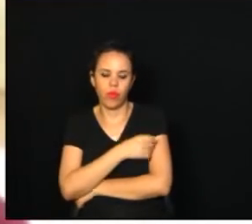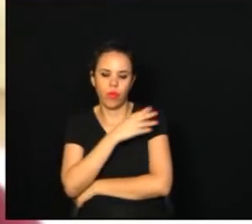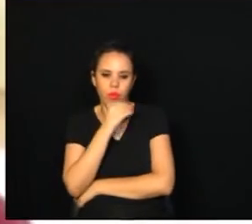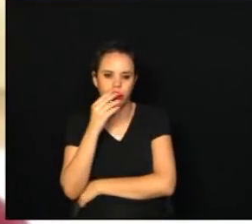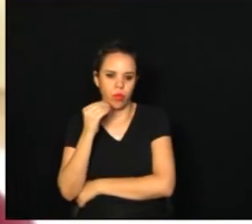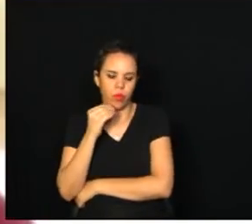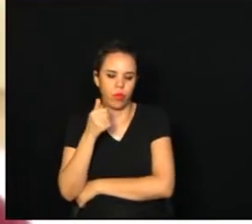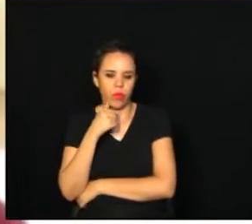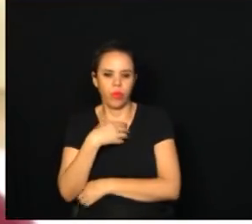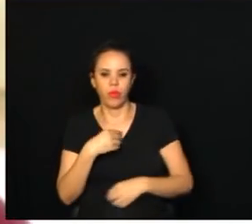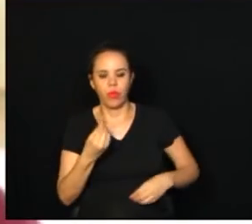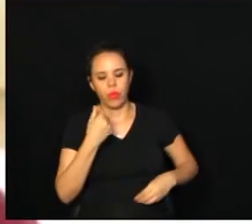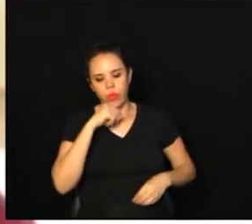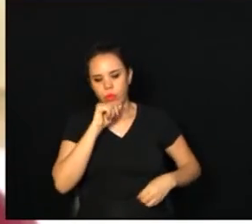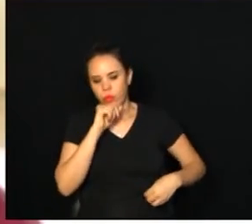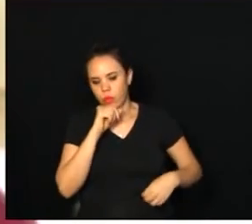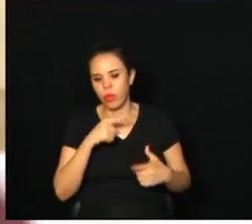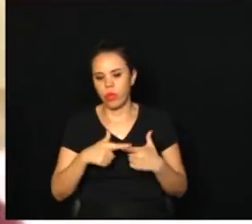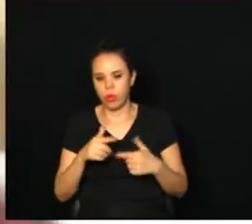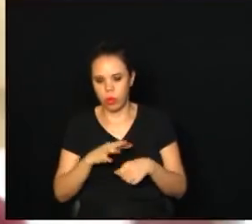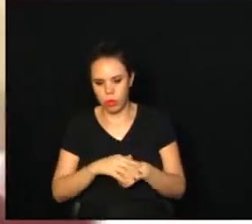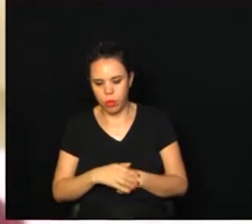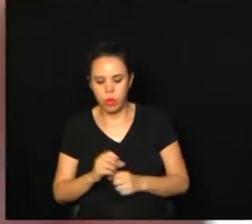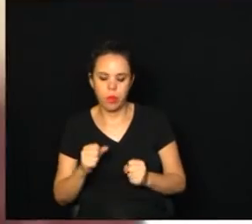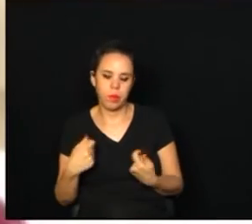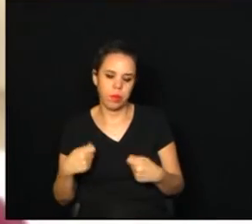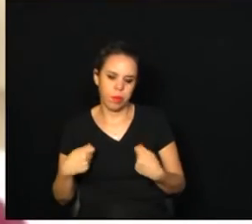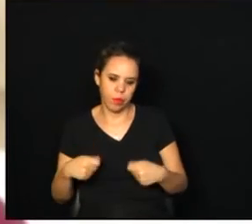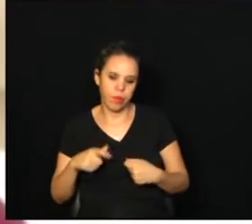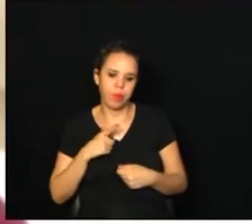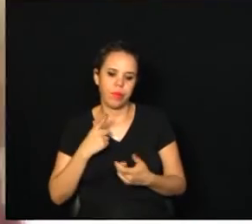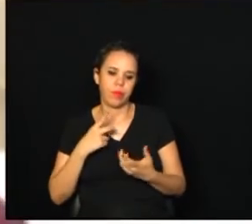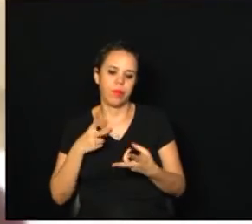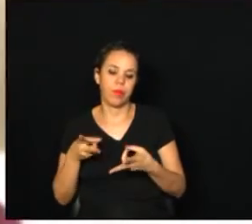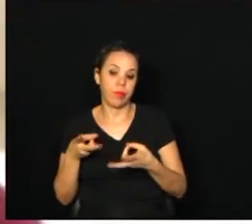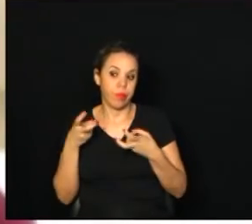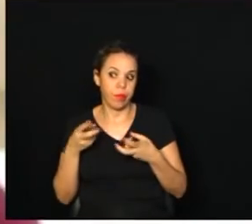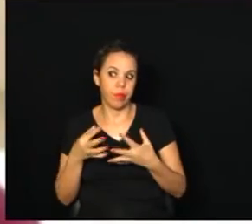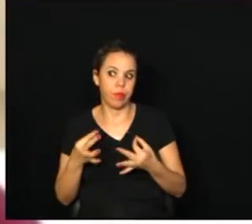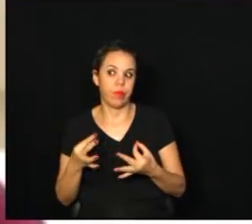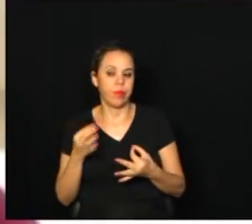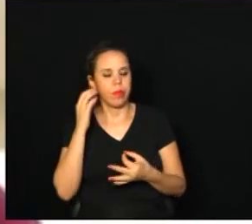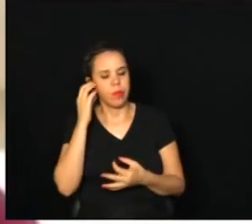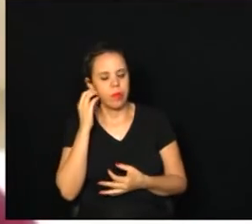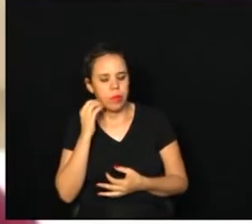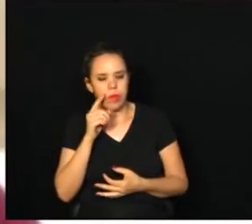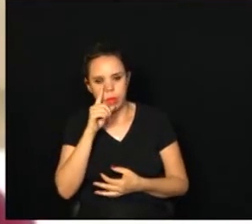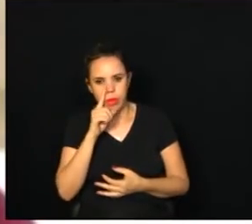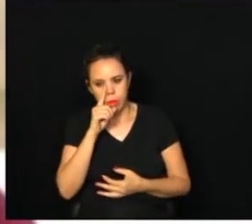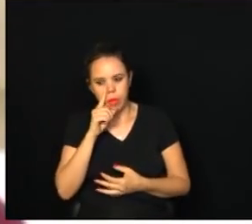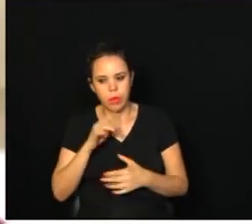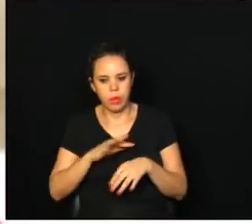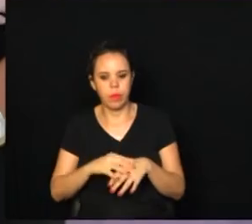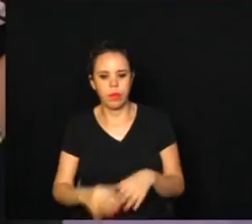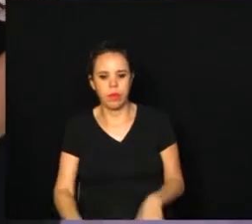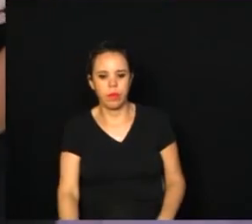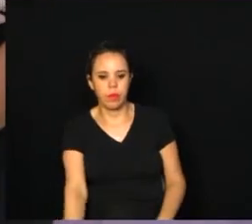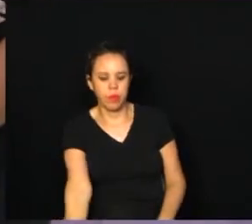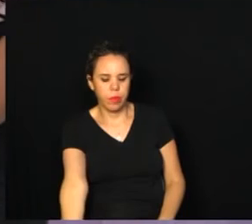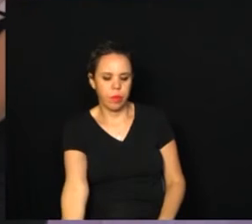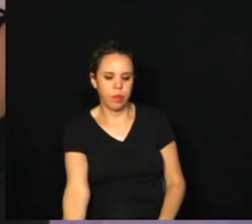isso engravidar, ela deve receber essas injeções, a profilaxia para a trombose, Viviane. E